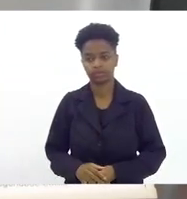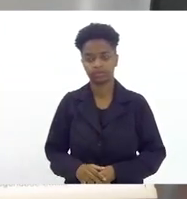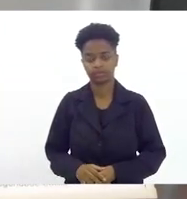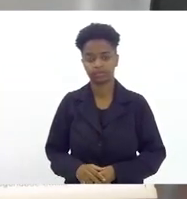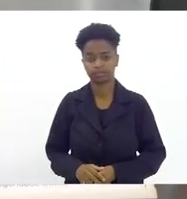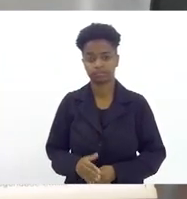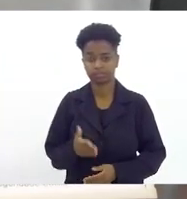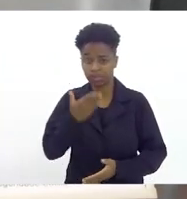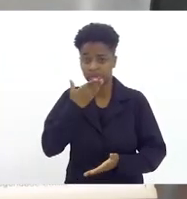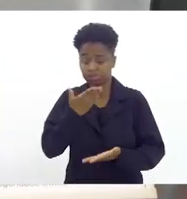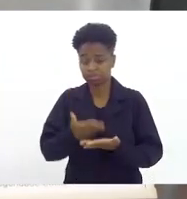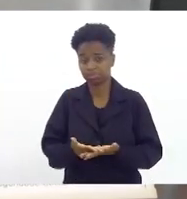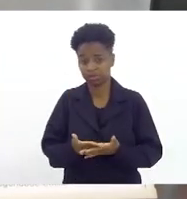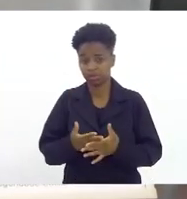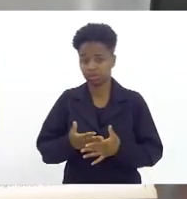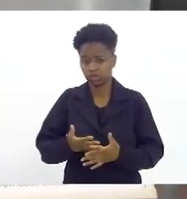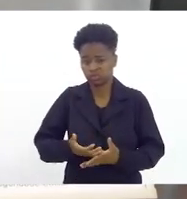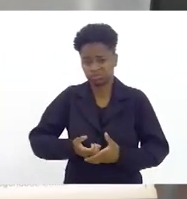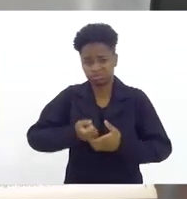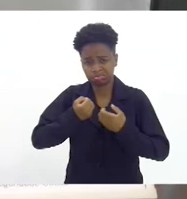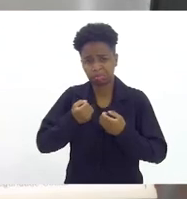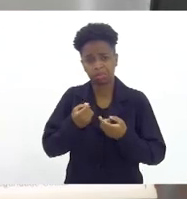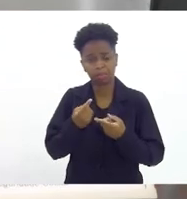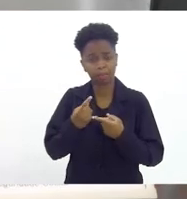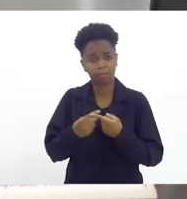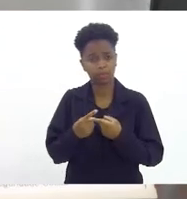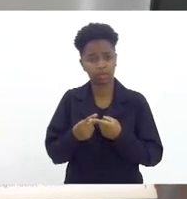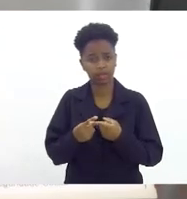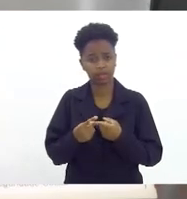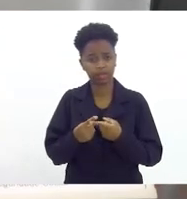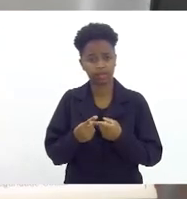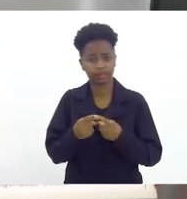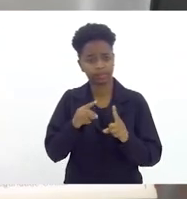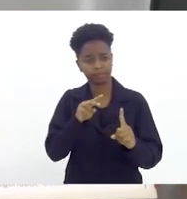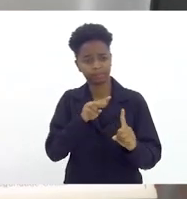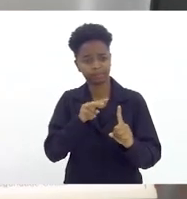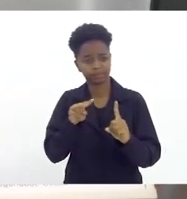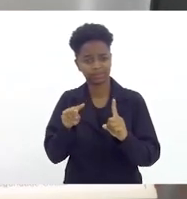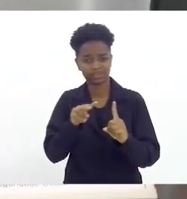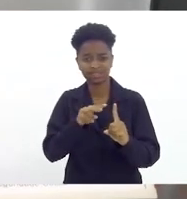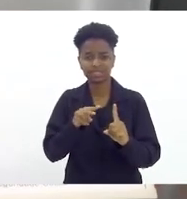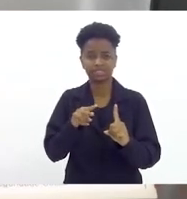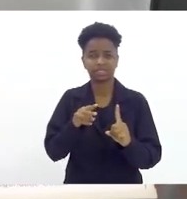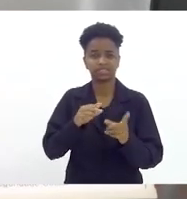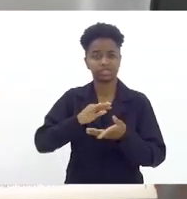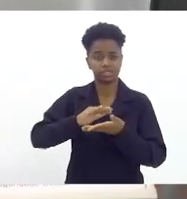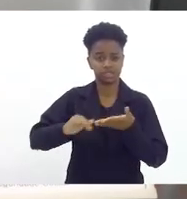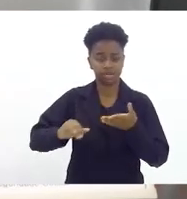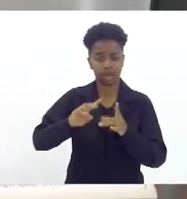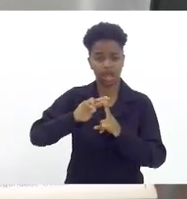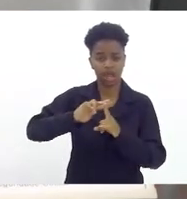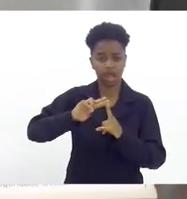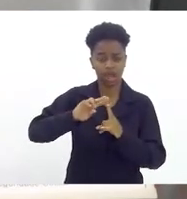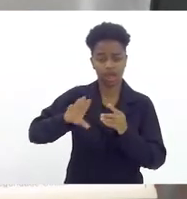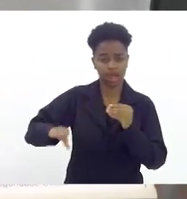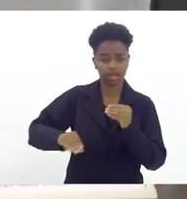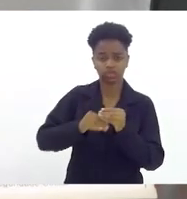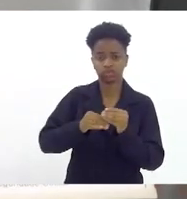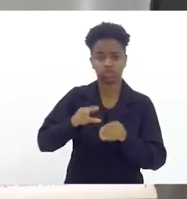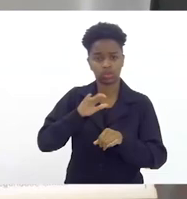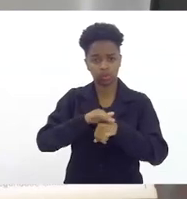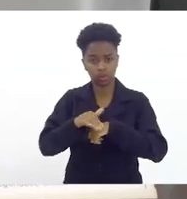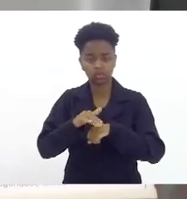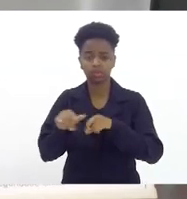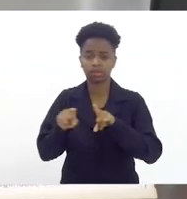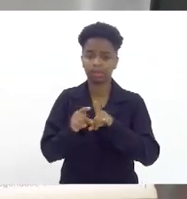espantoso No mínimo a perspectiva de retirada do adicional noturno estabelecimento de